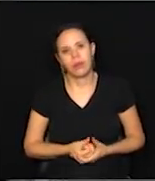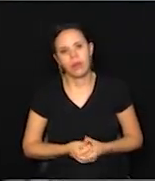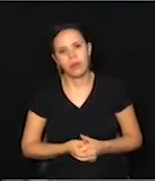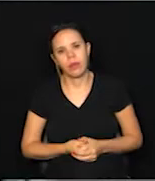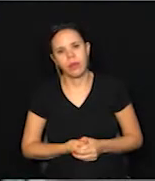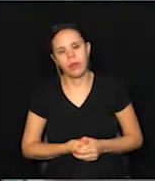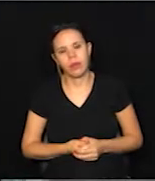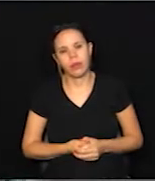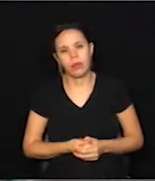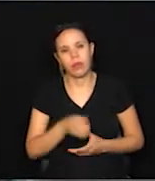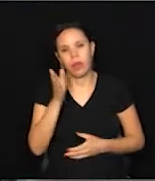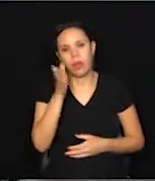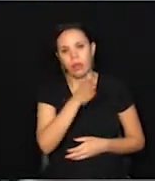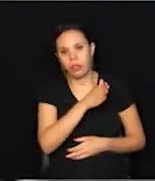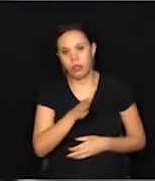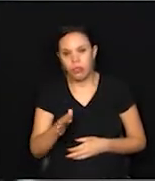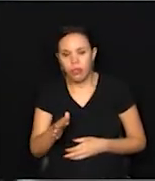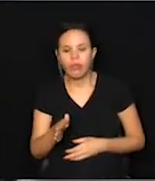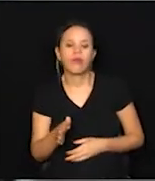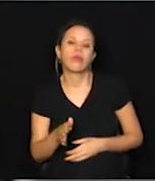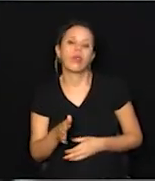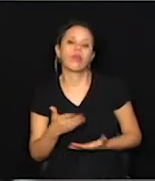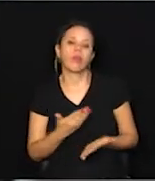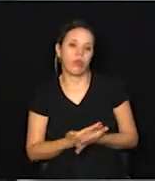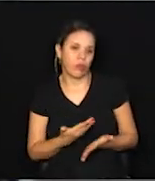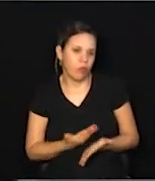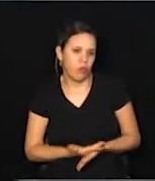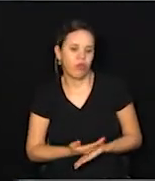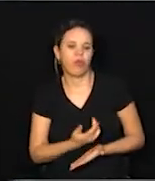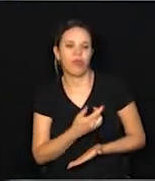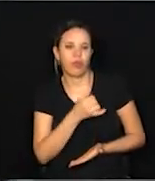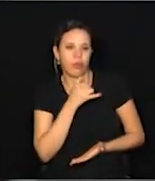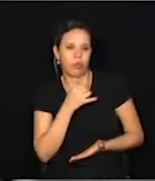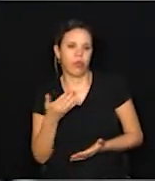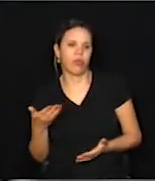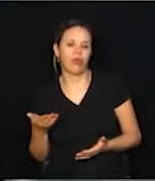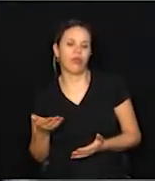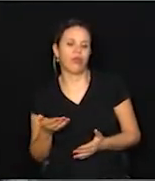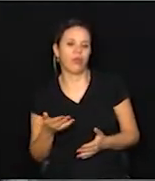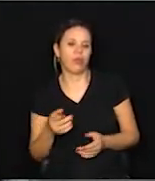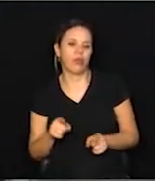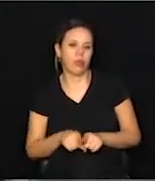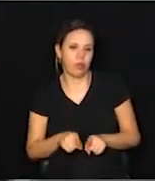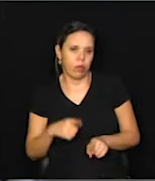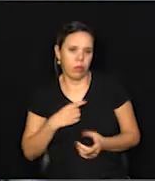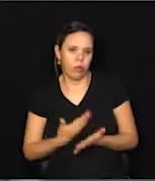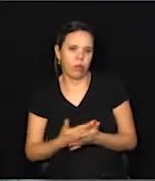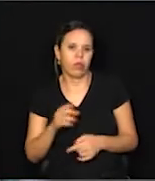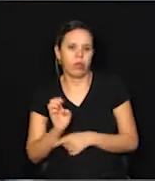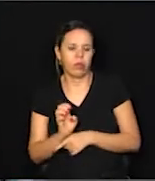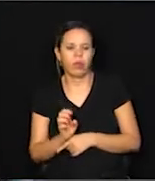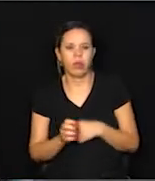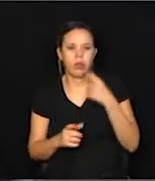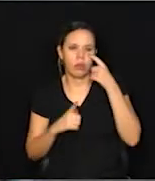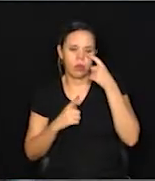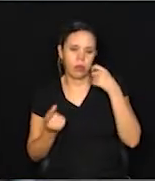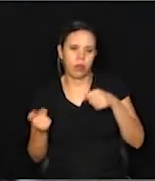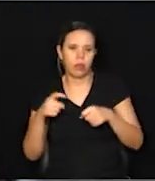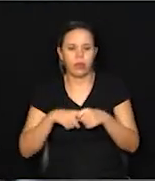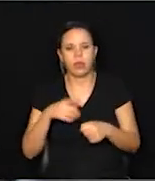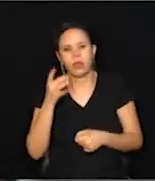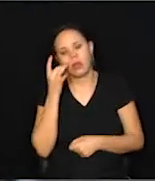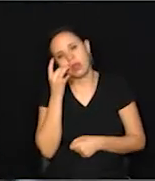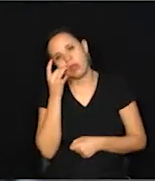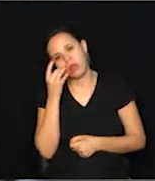o adiamento que nós tivemos, as aulas na rede municipal e também na rede estadual, do retorno